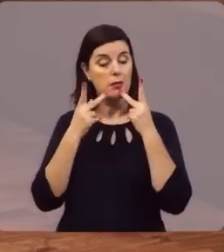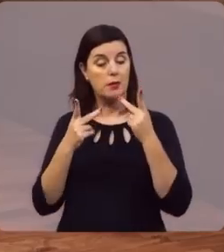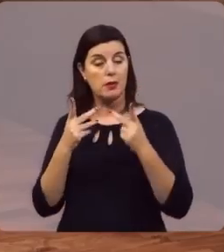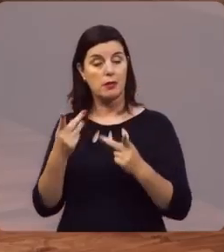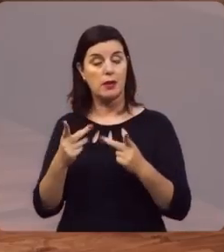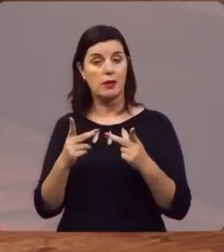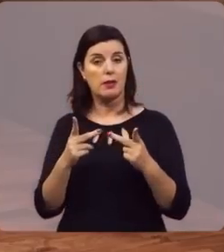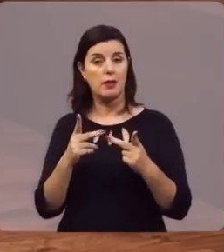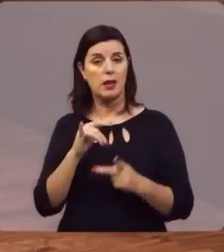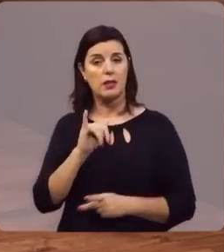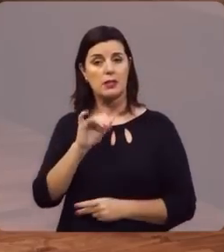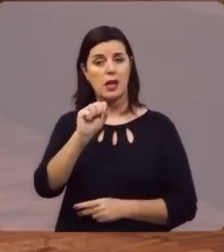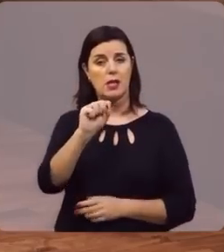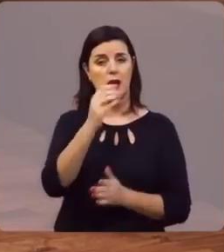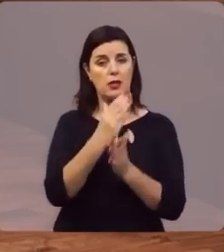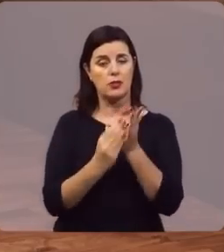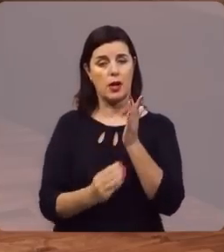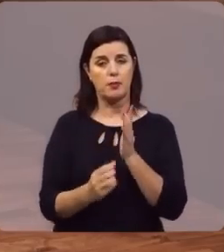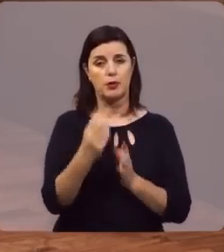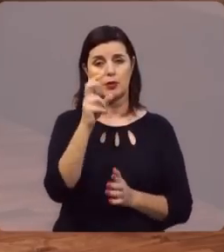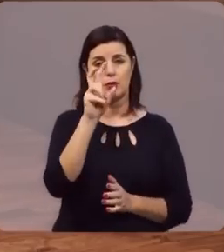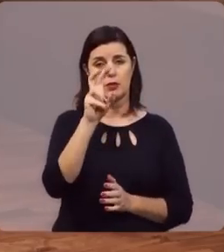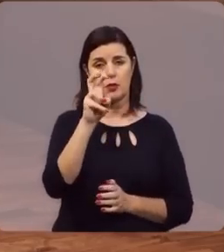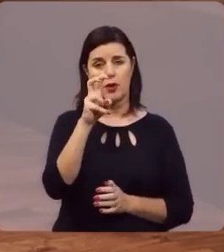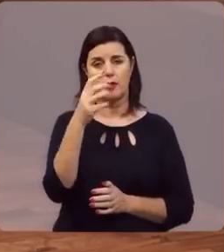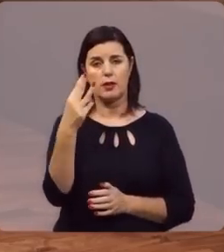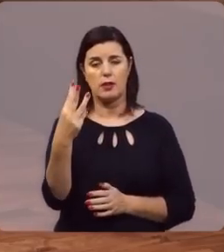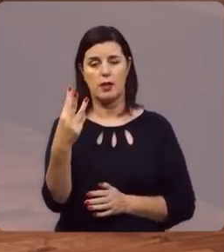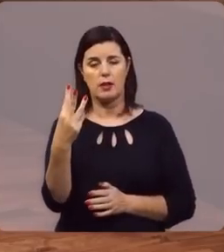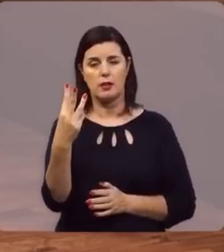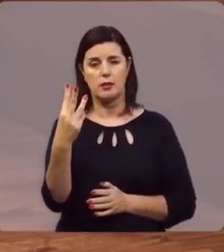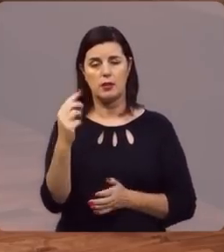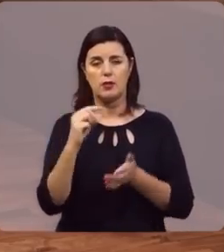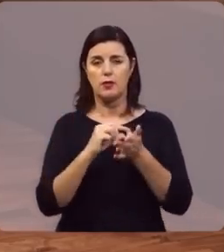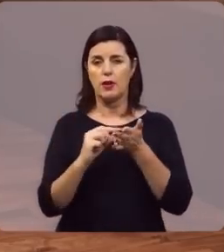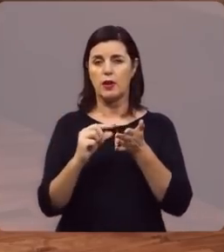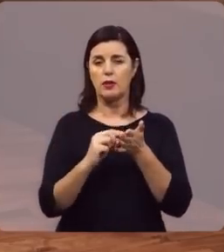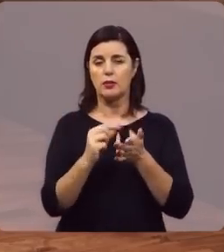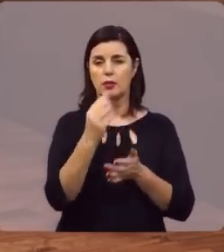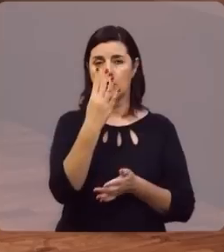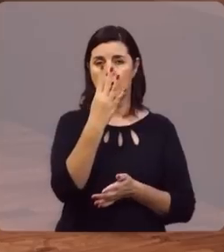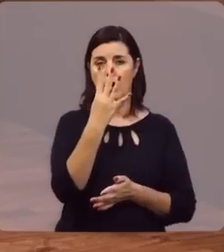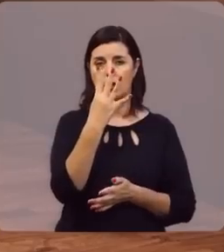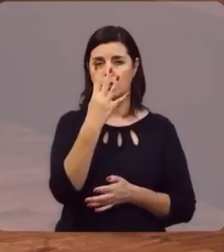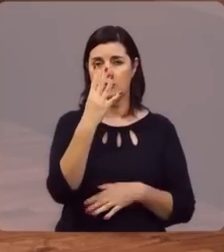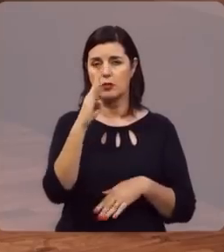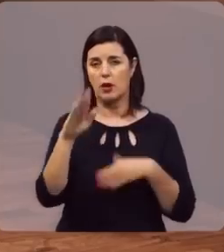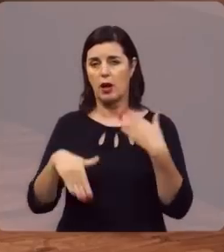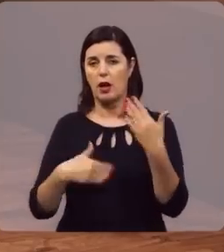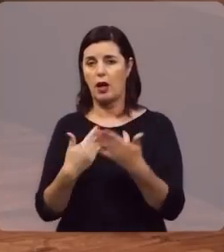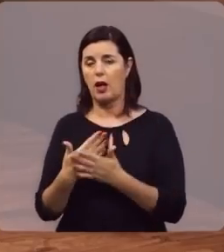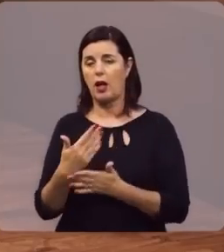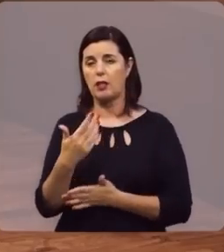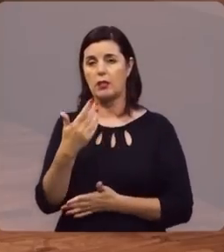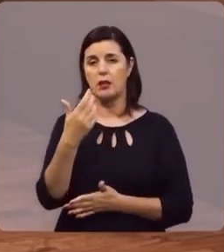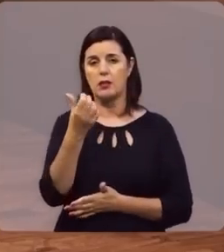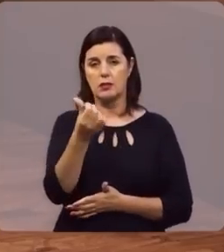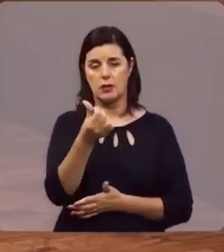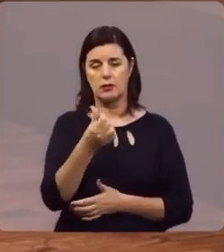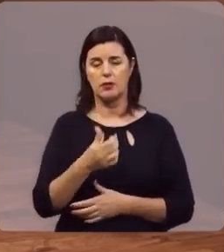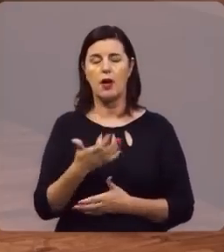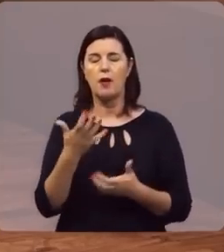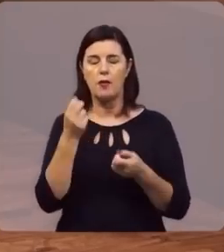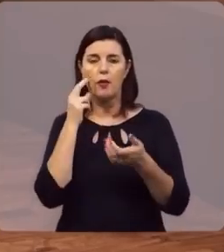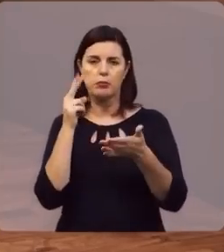mensagem no livro do profeta Isaías Capítulo 53 versus quatro ao